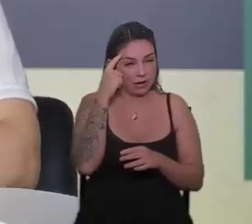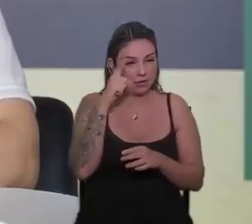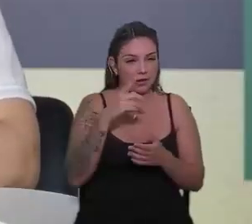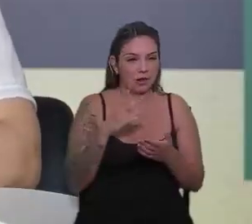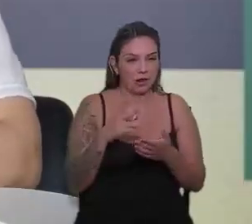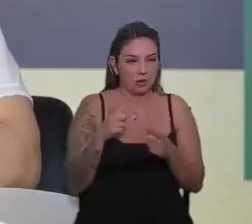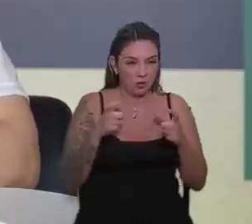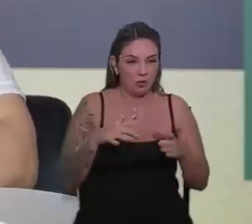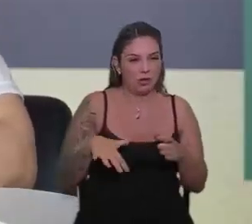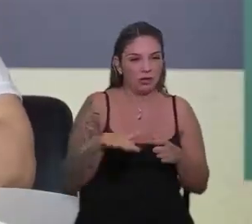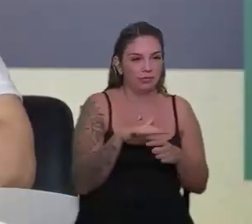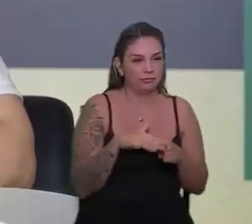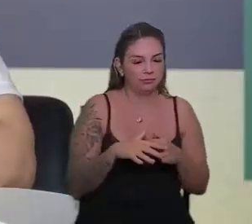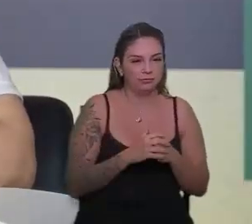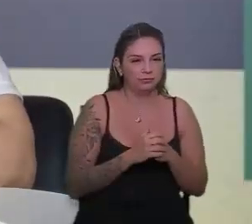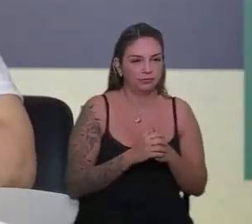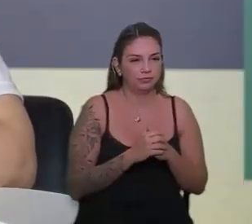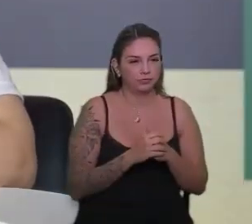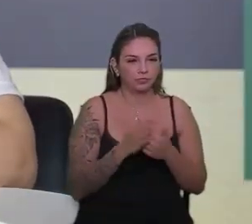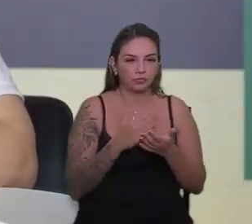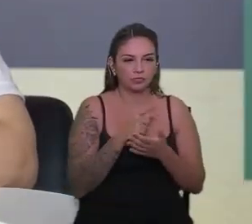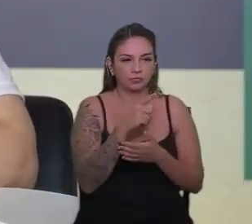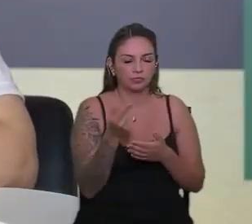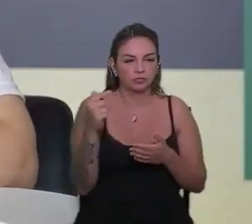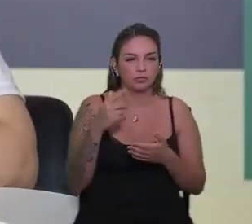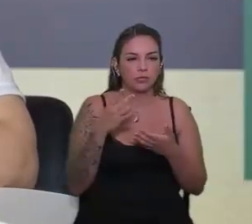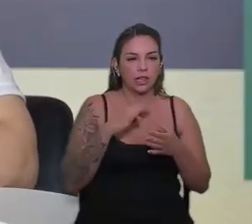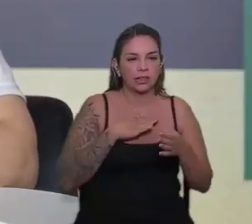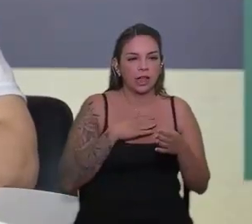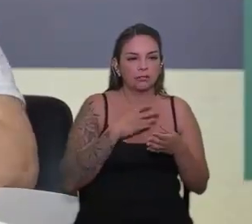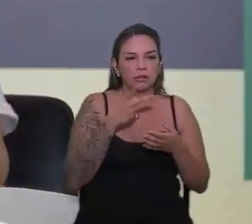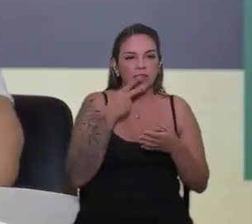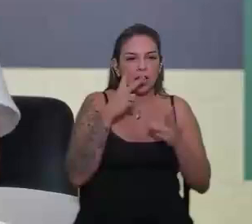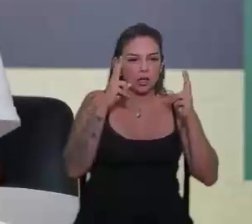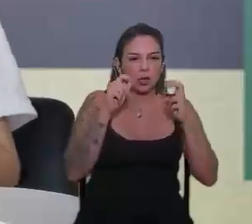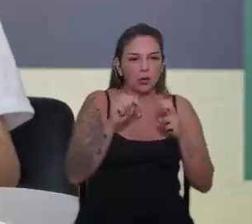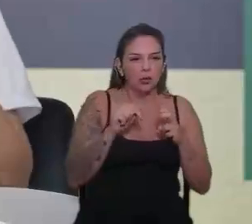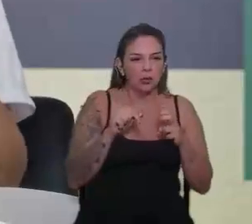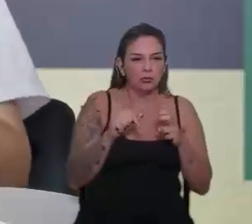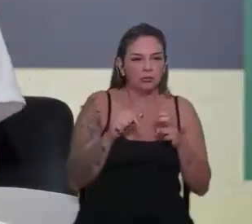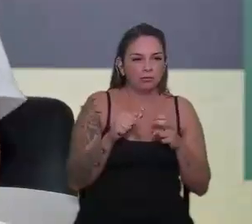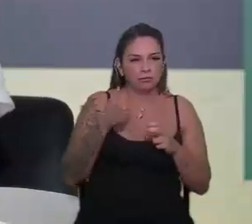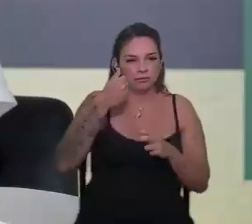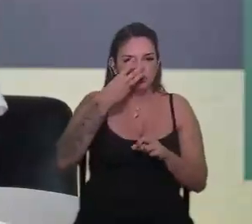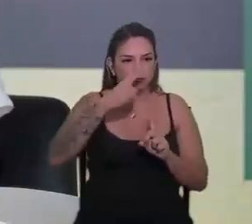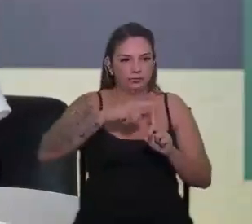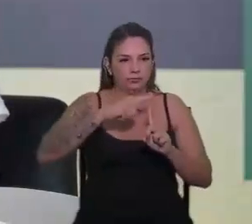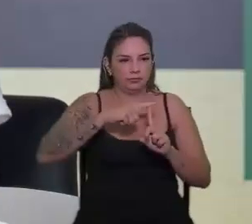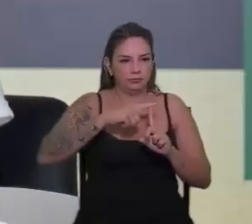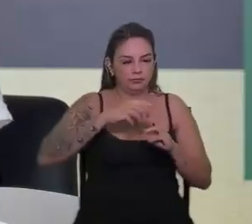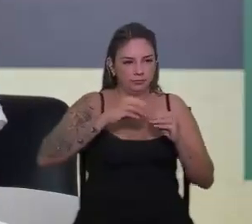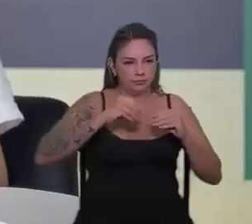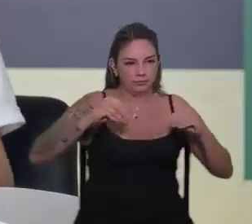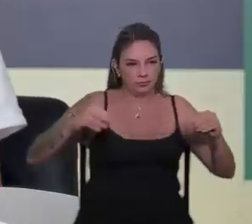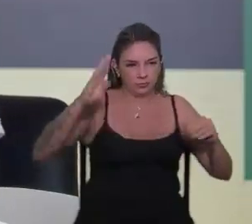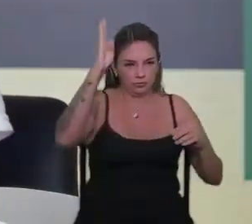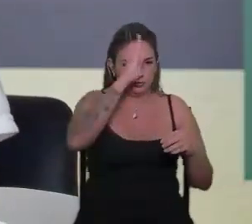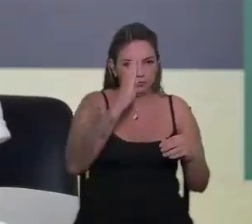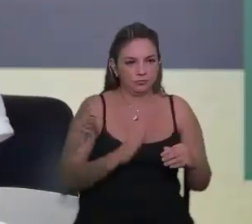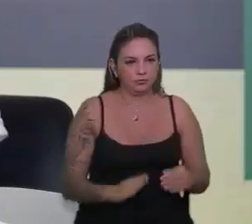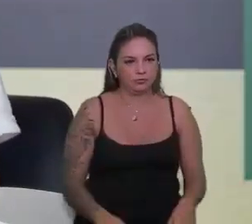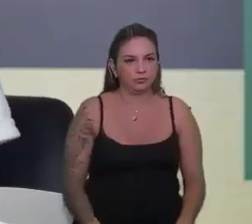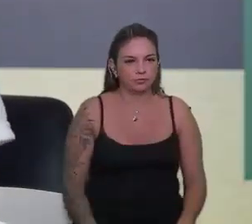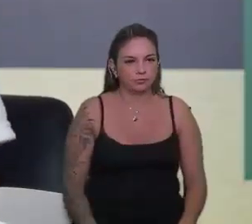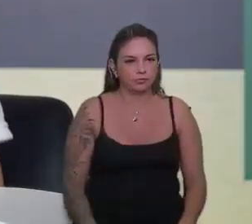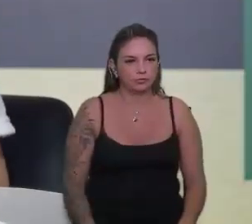nesse limbo. O livro ele trata dos 13 tipos de solos brasileiros